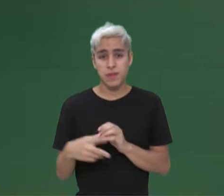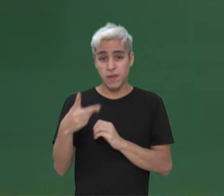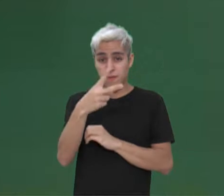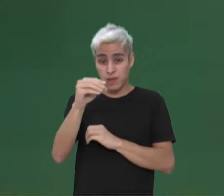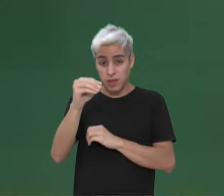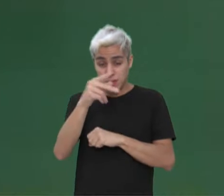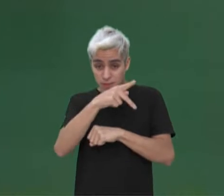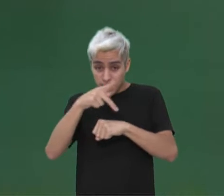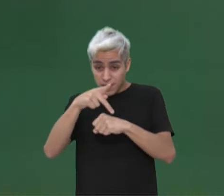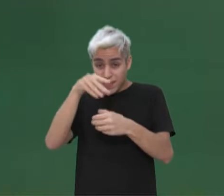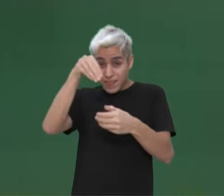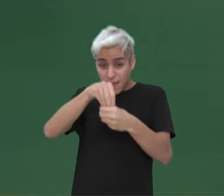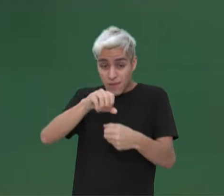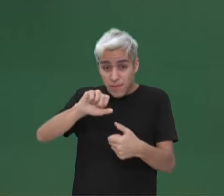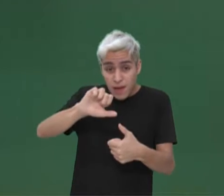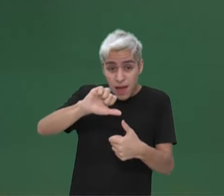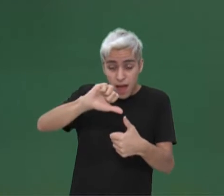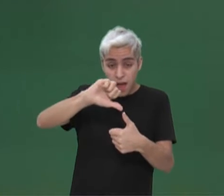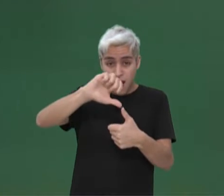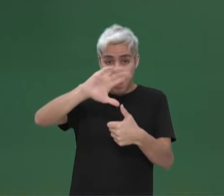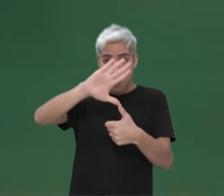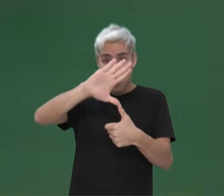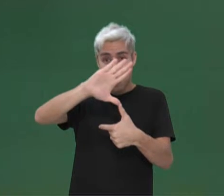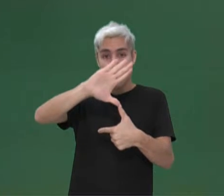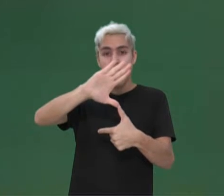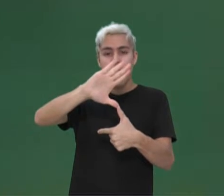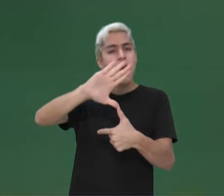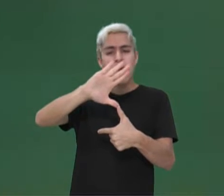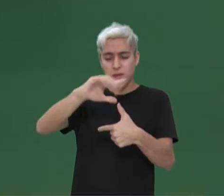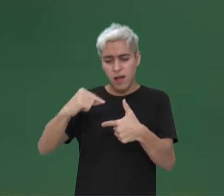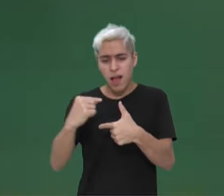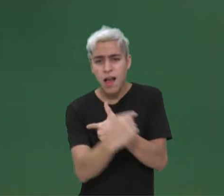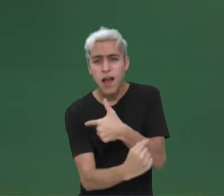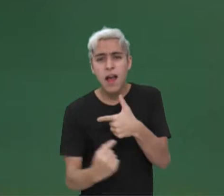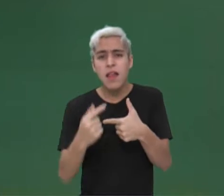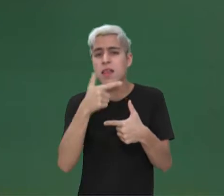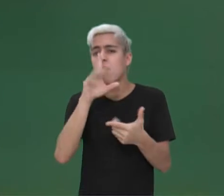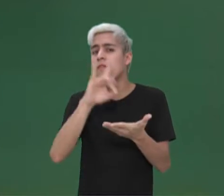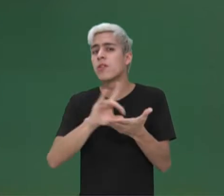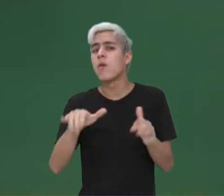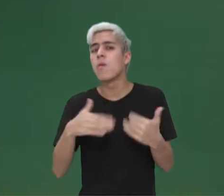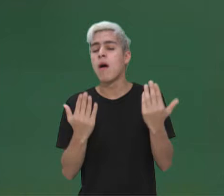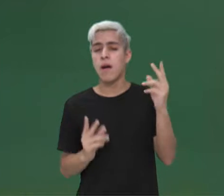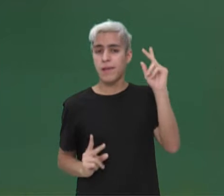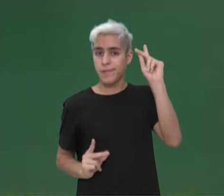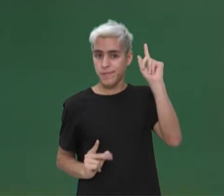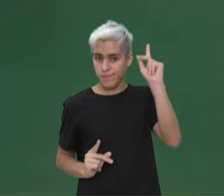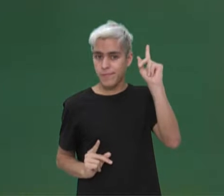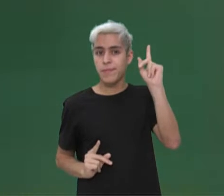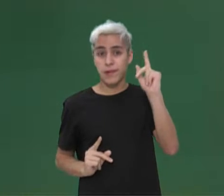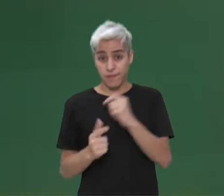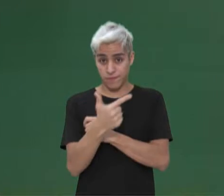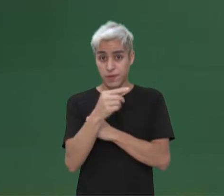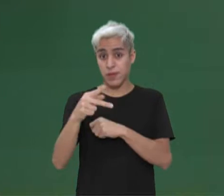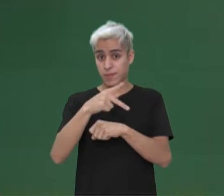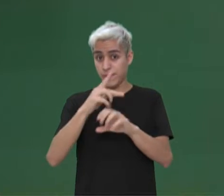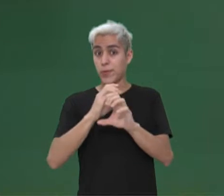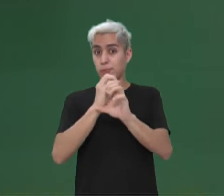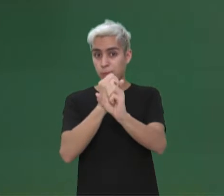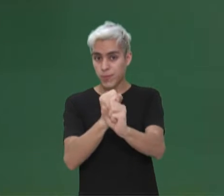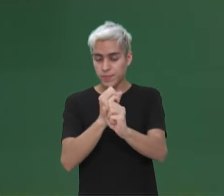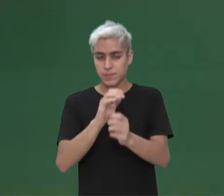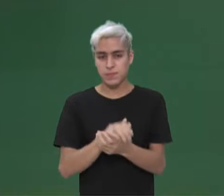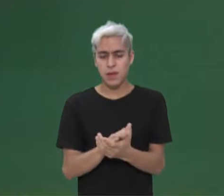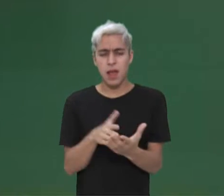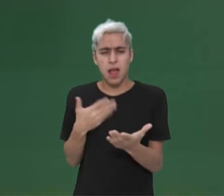da América Latina têm o espanhol como idioma oficial, como língua oficial. 20 países. Então,